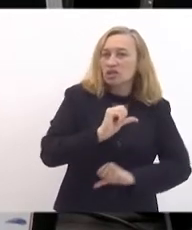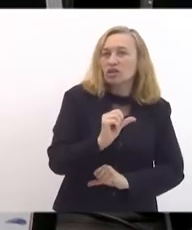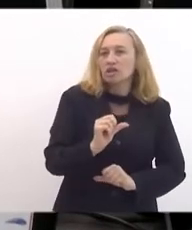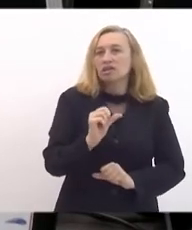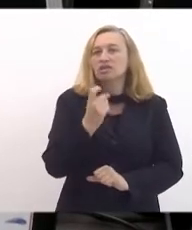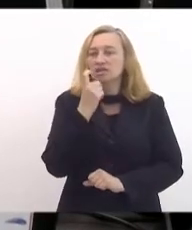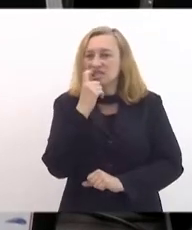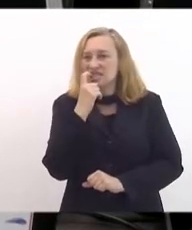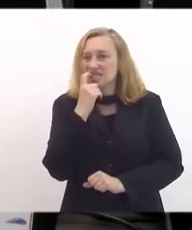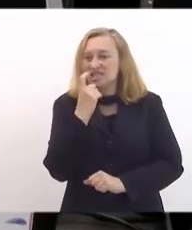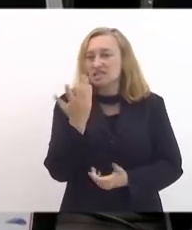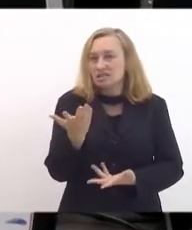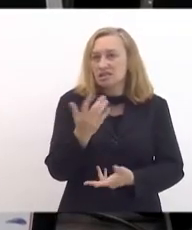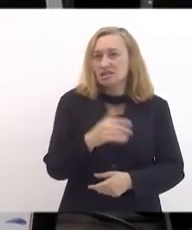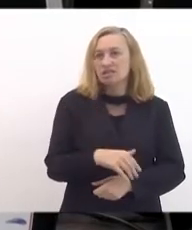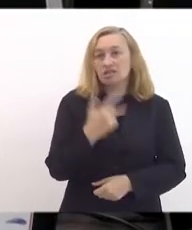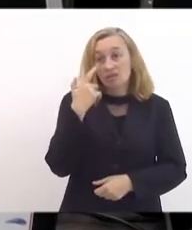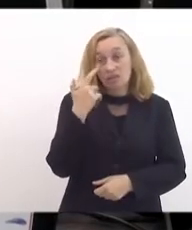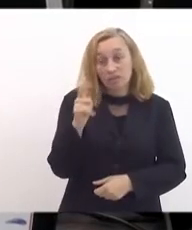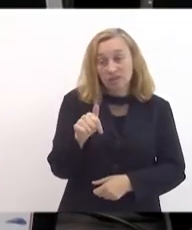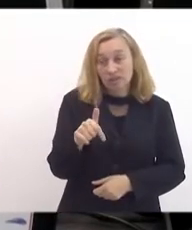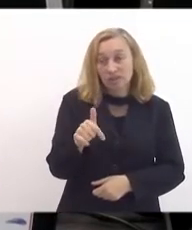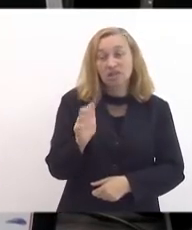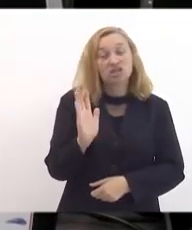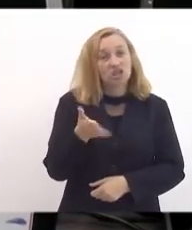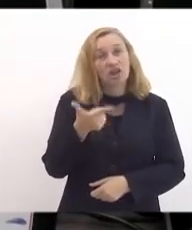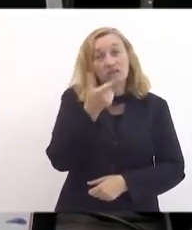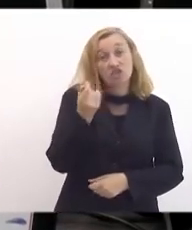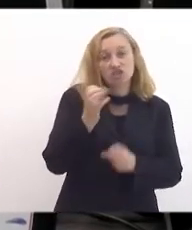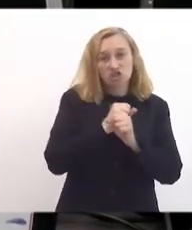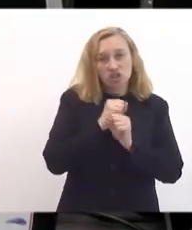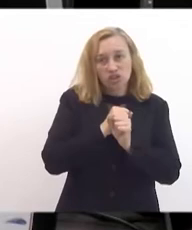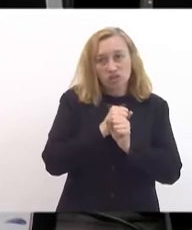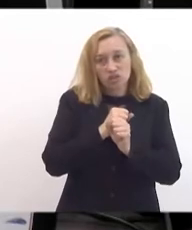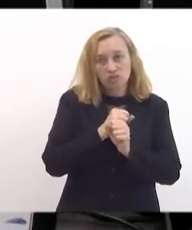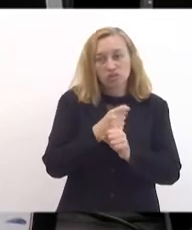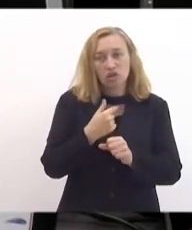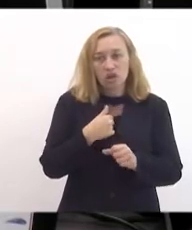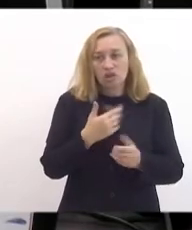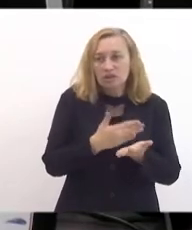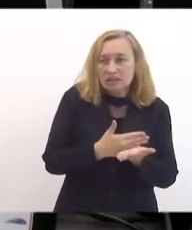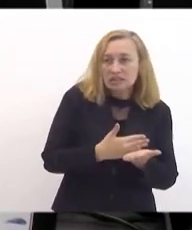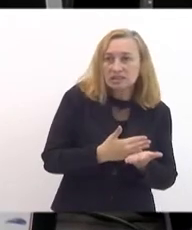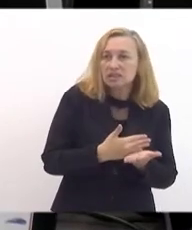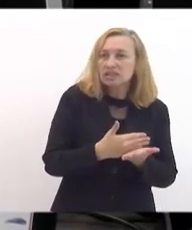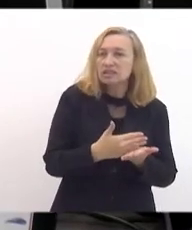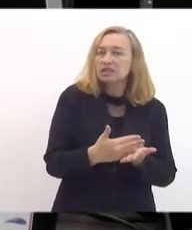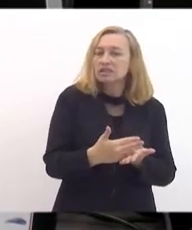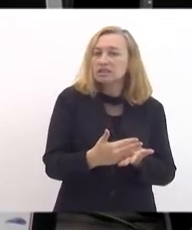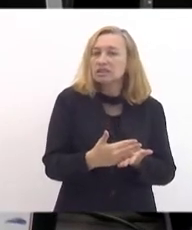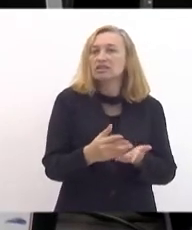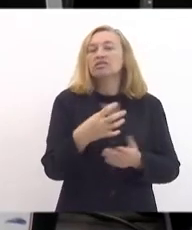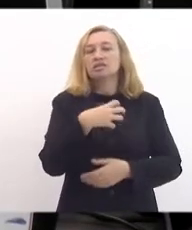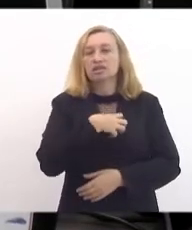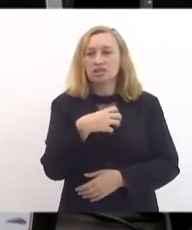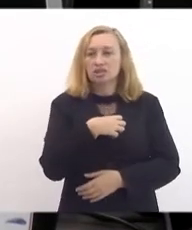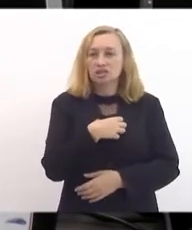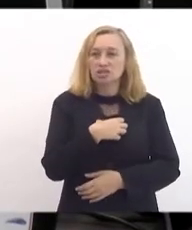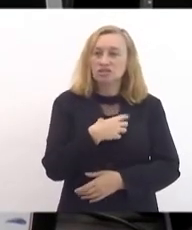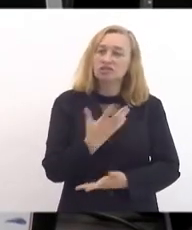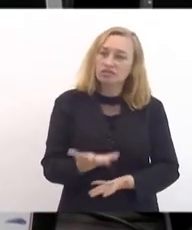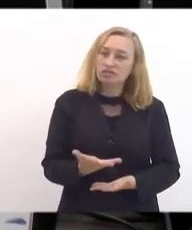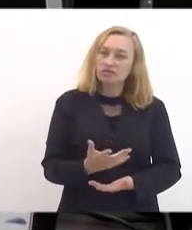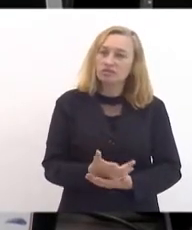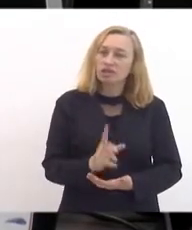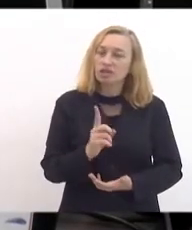e vamos aqui já 20 anos eu fiz iniciativas nesse sentido e essas